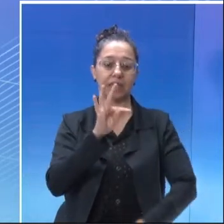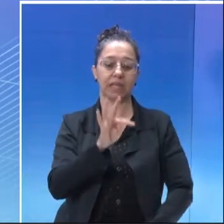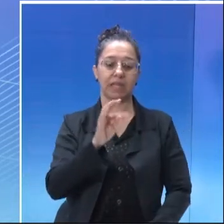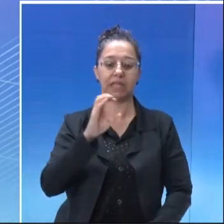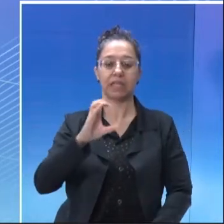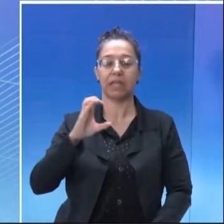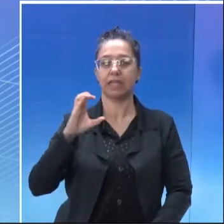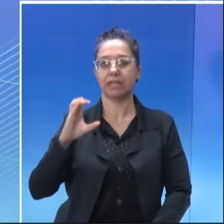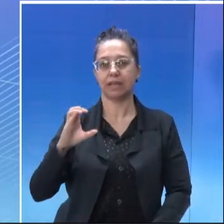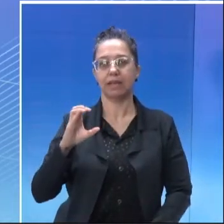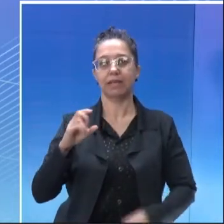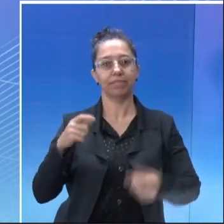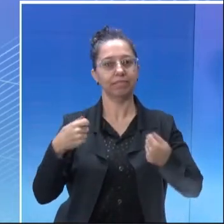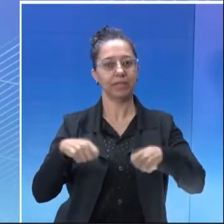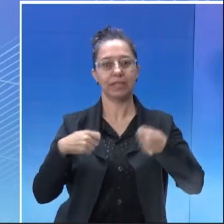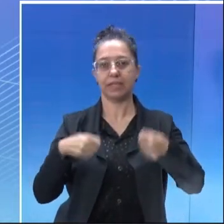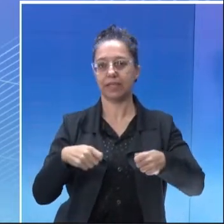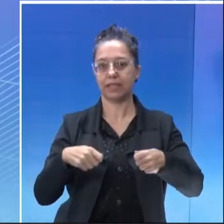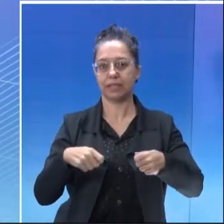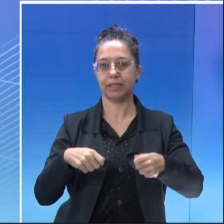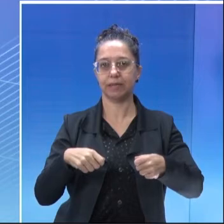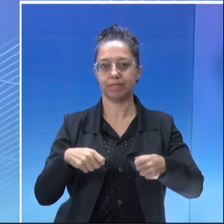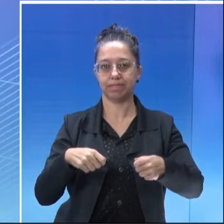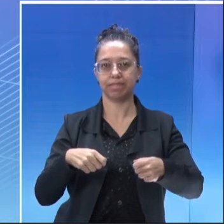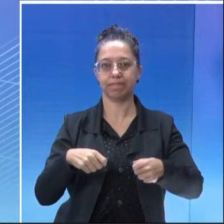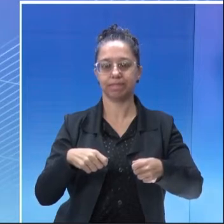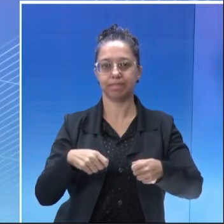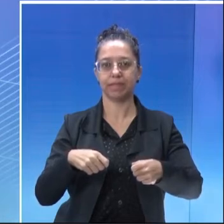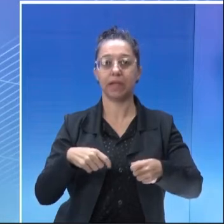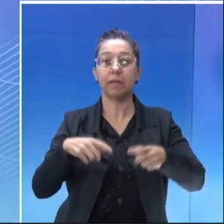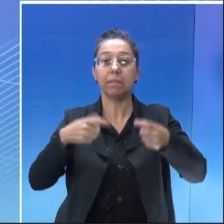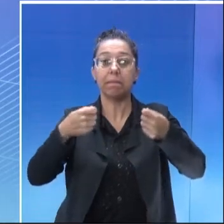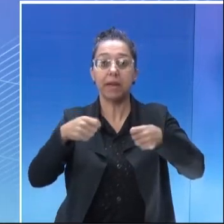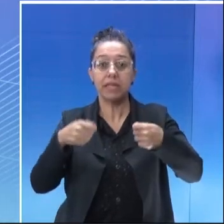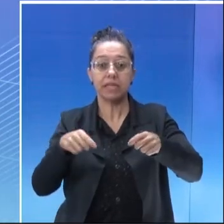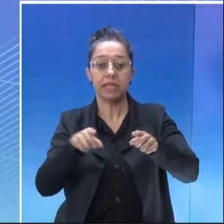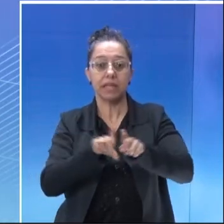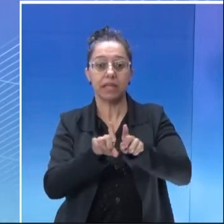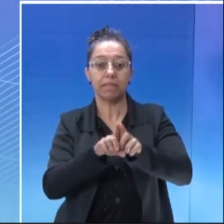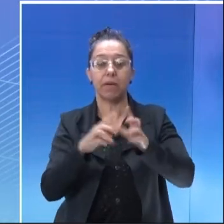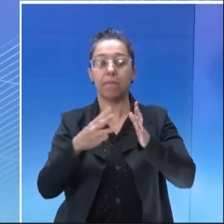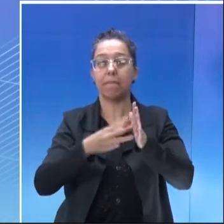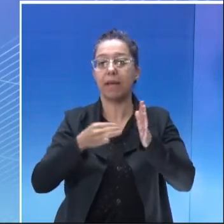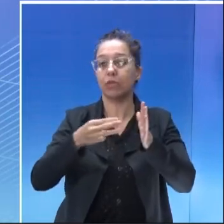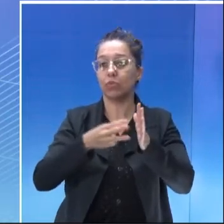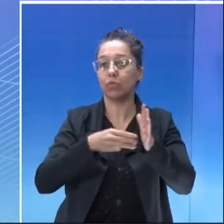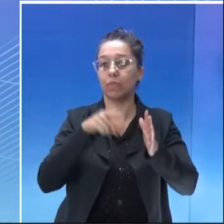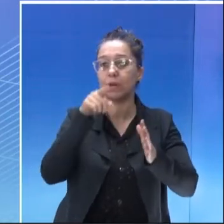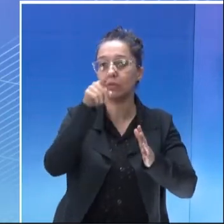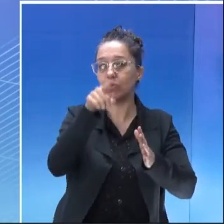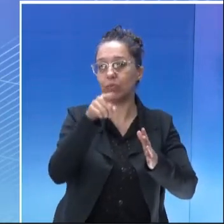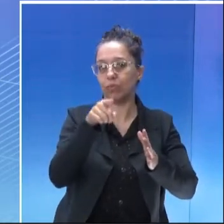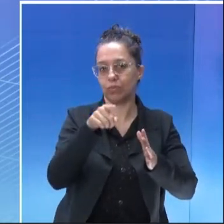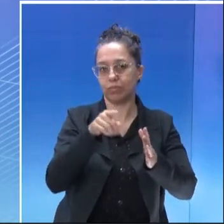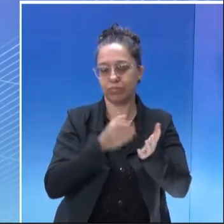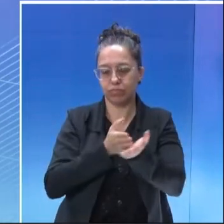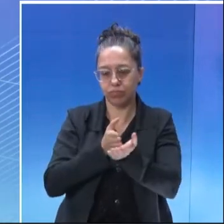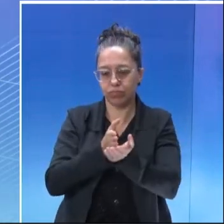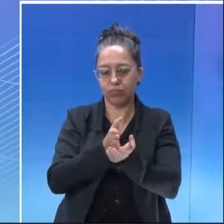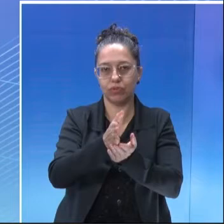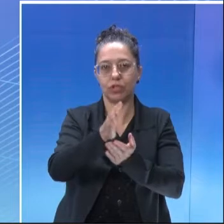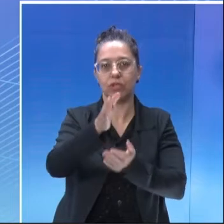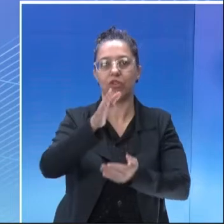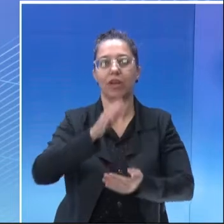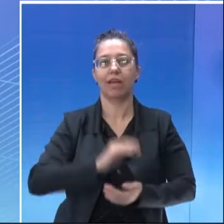fazer um TCC, trabalho de conclusão de curso. E tem que ter uma metodologia, um método para